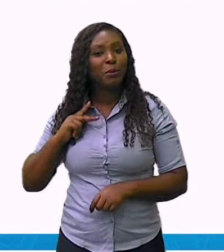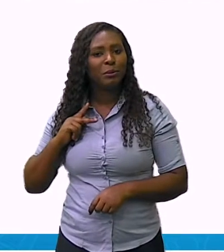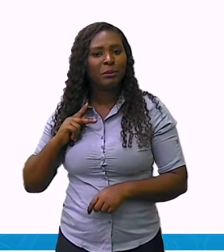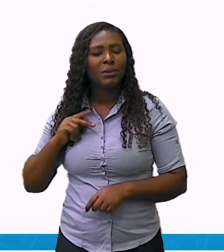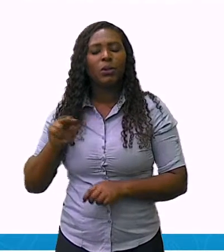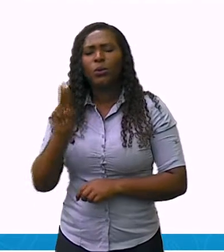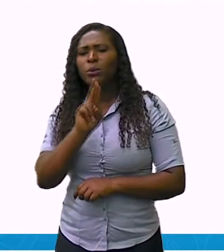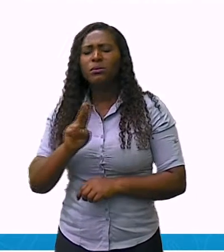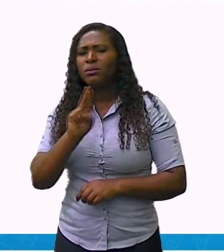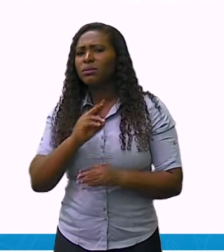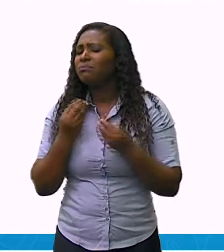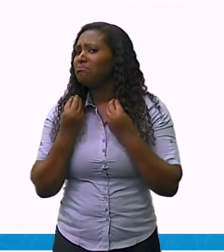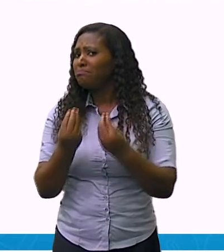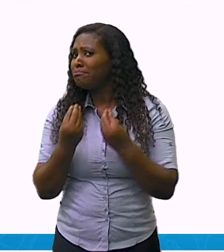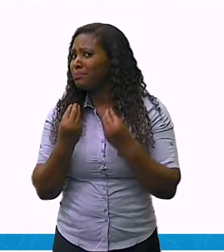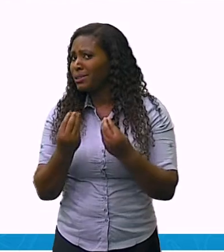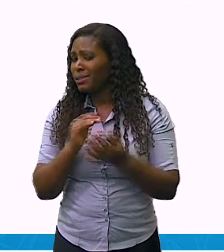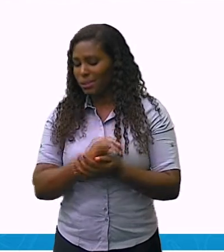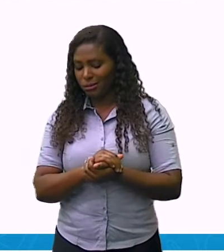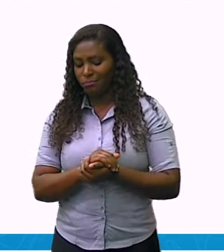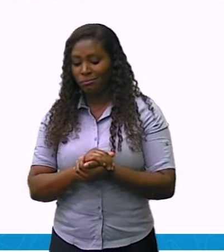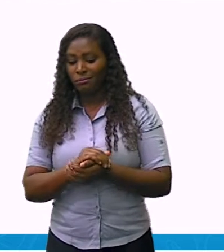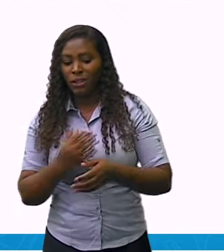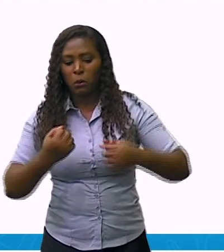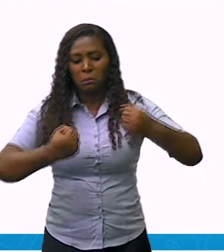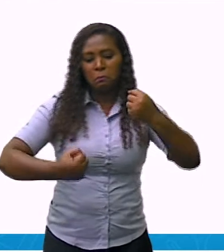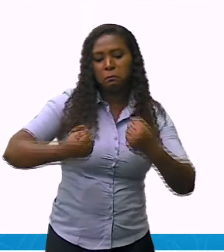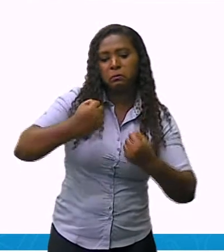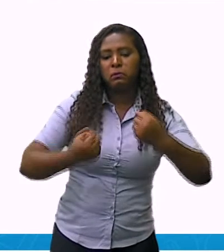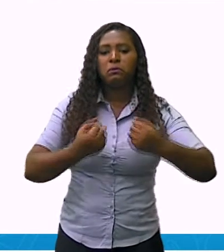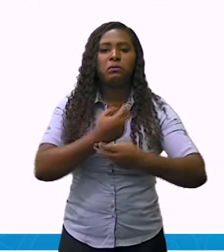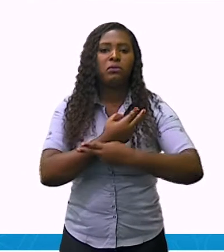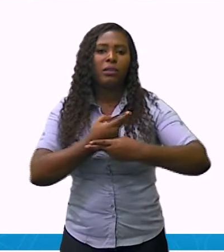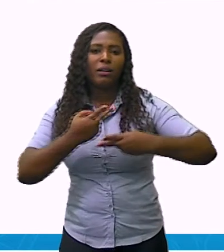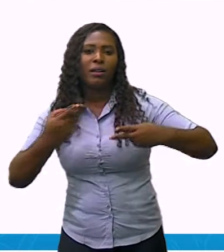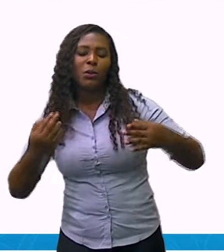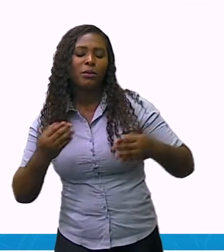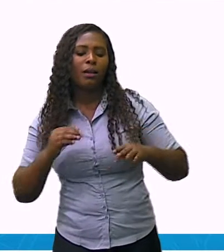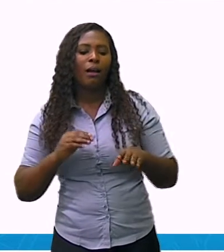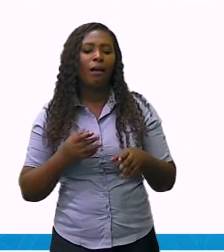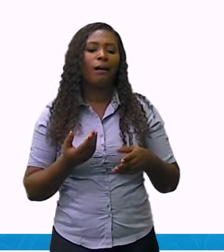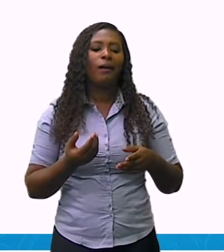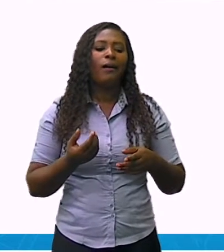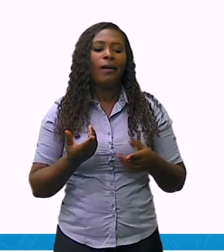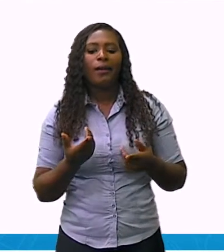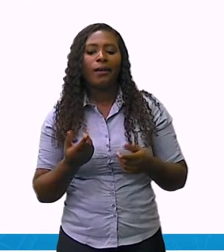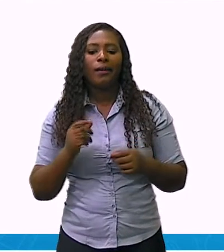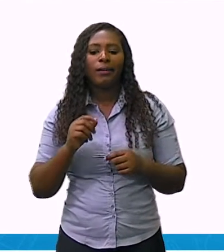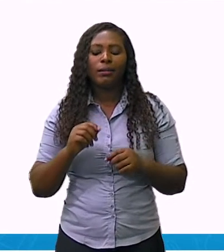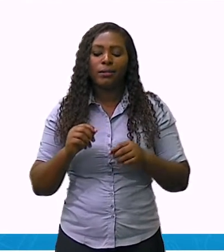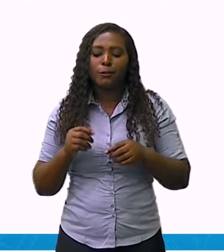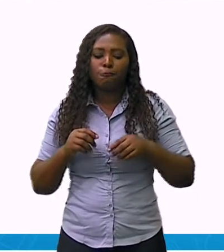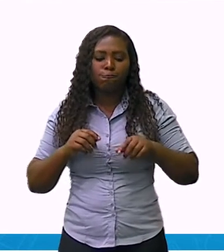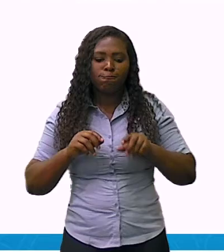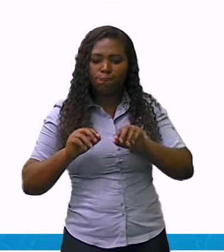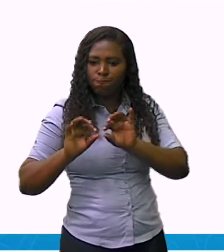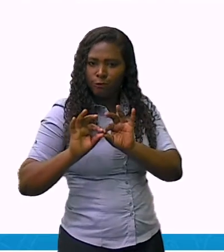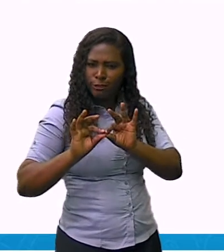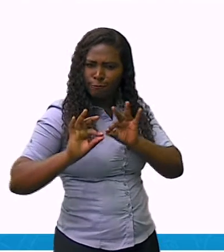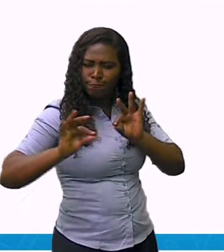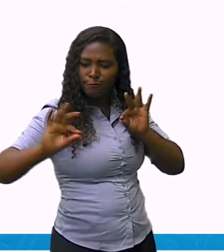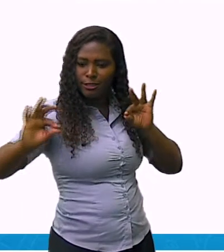de deslocar os veículos sobre as áreas interurbanas, ou seja, fora